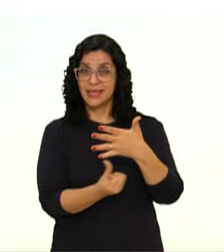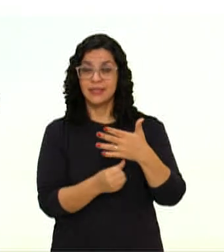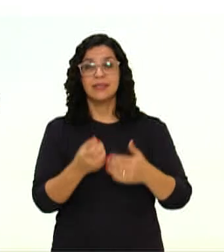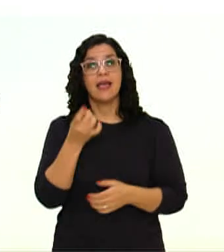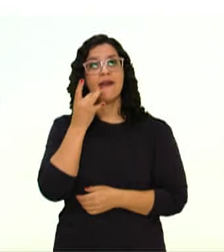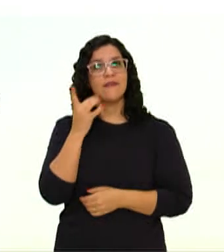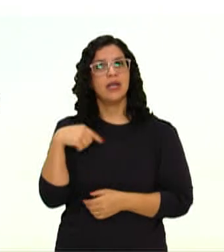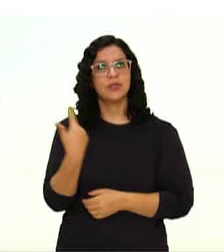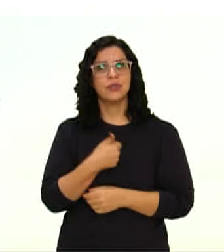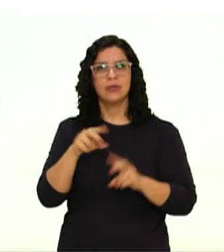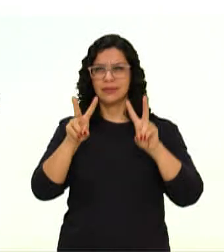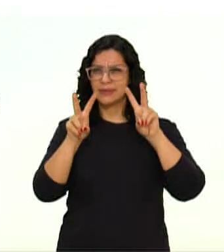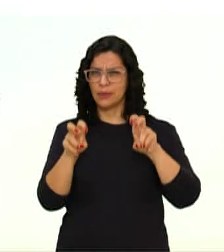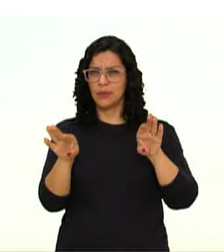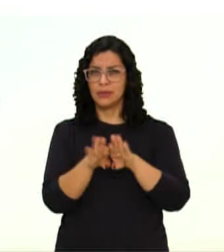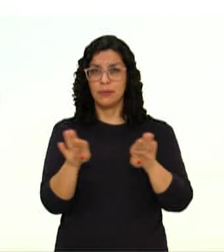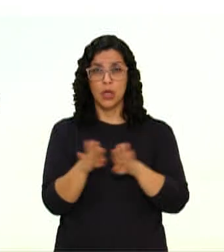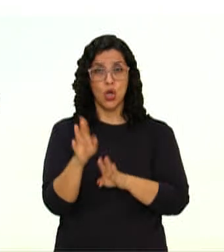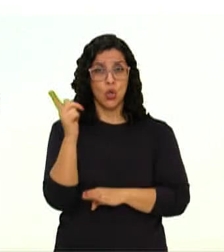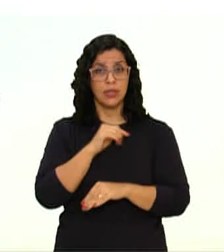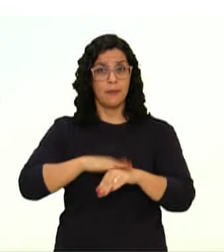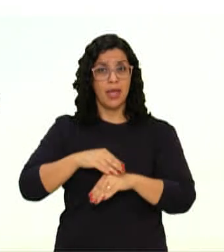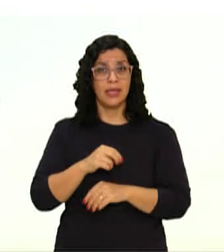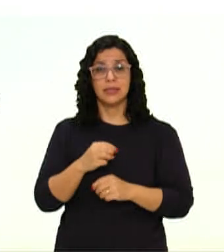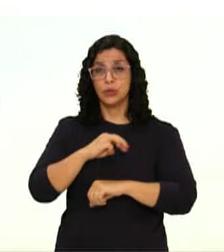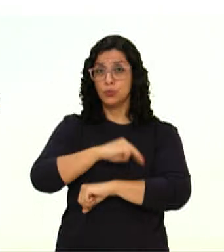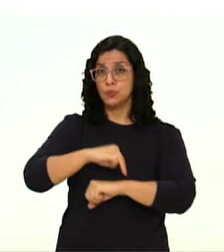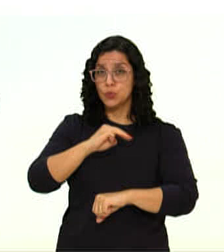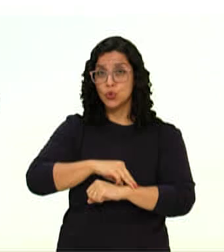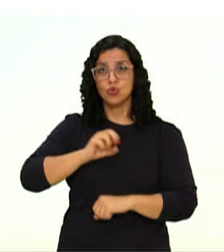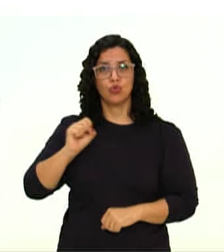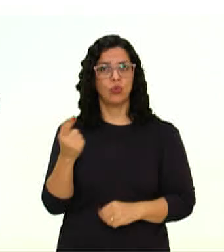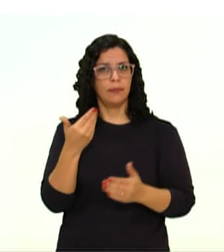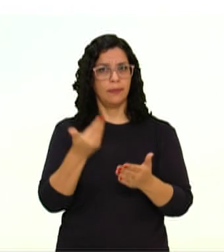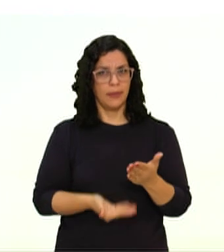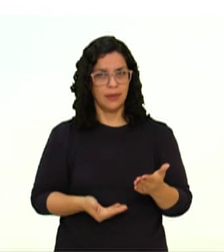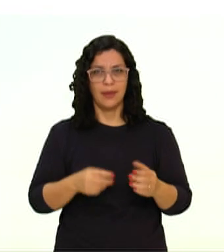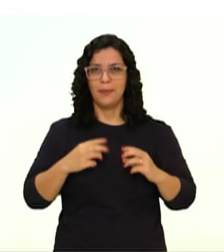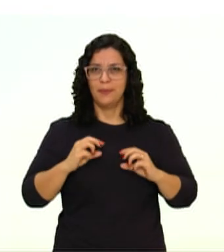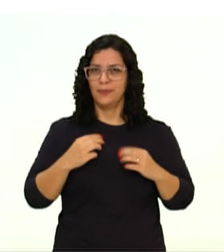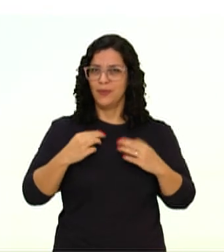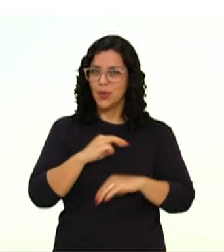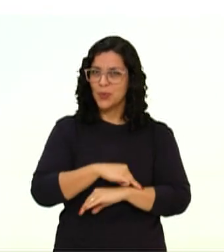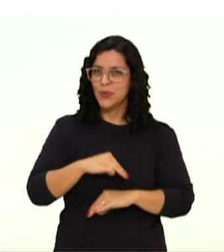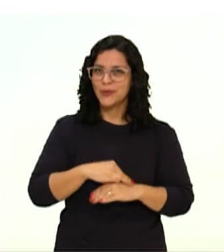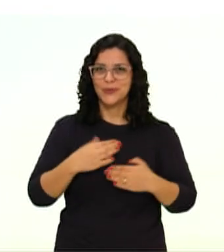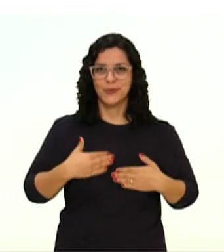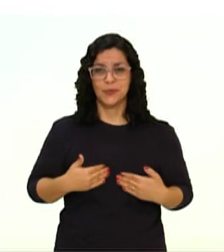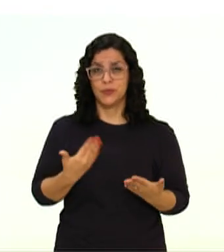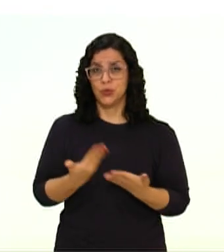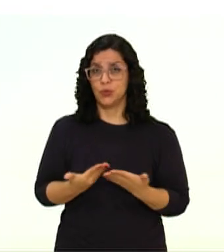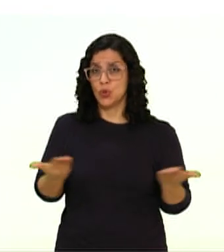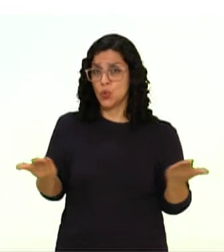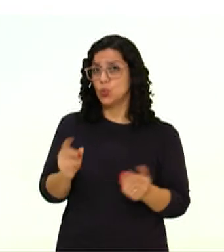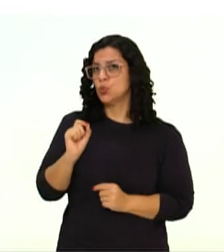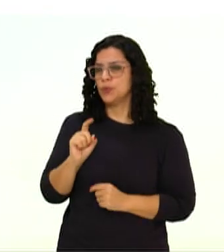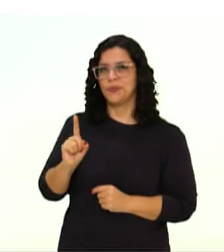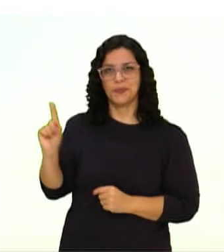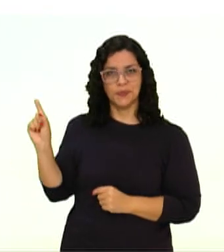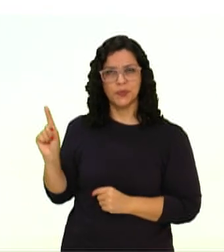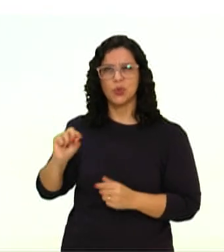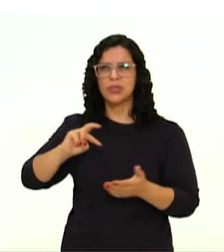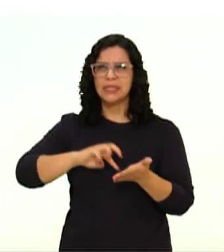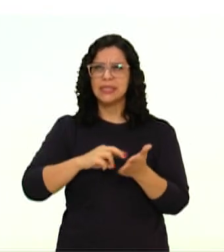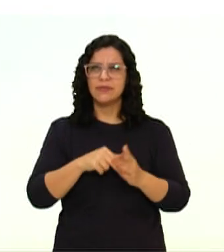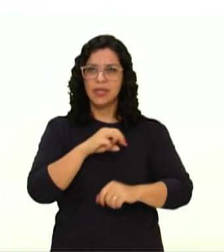mais fácil, entre aspas, ganhar músculos do que perdê-los, tá certo, gente? O que iremos estudar hoje? O que